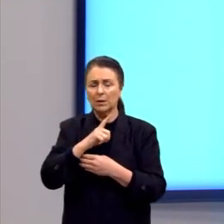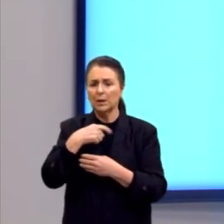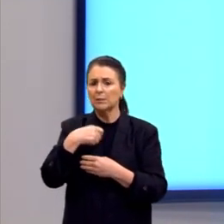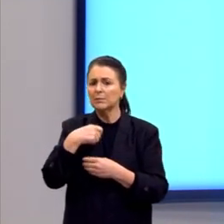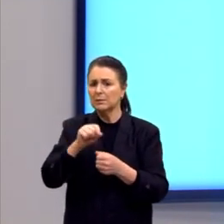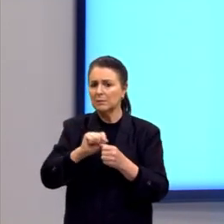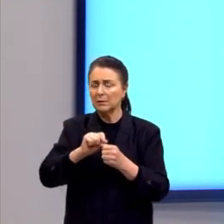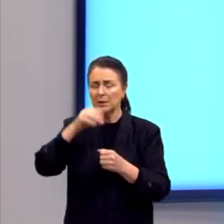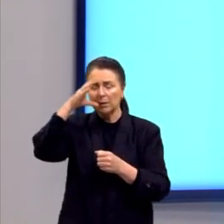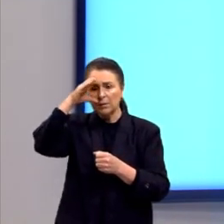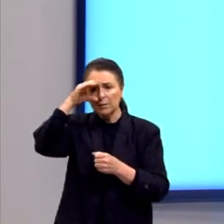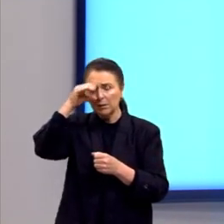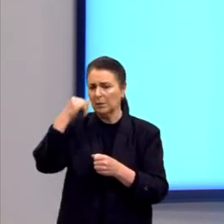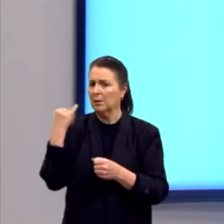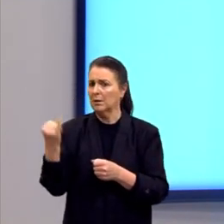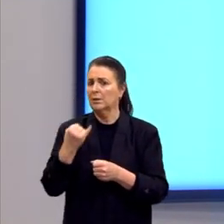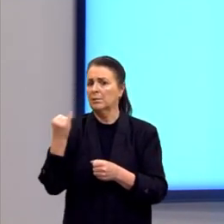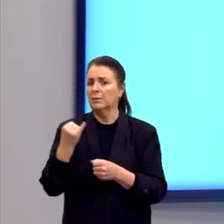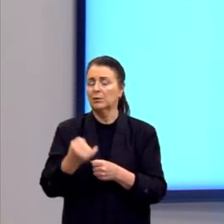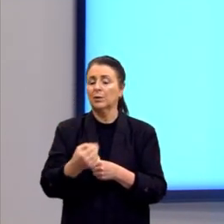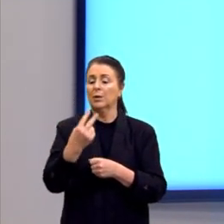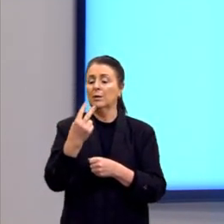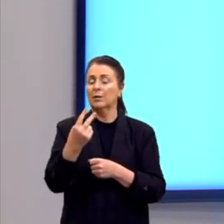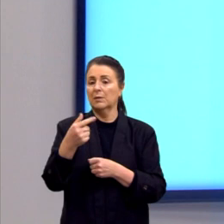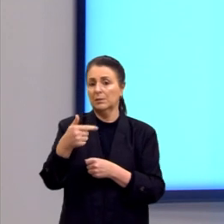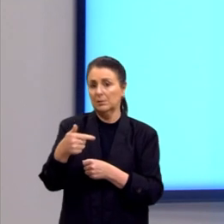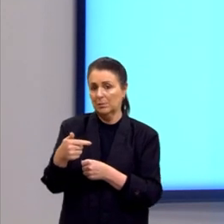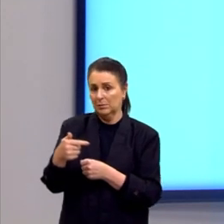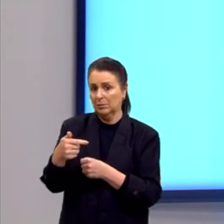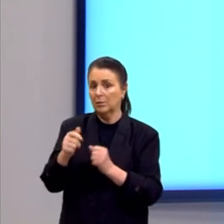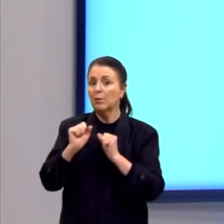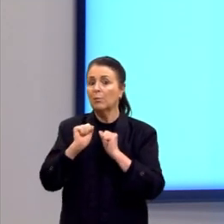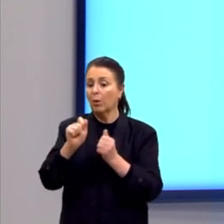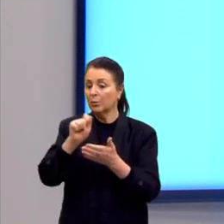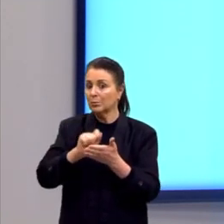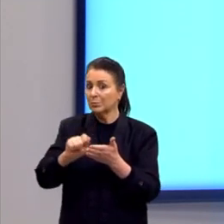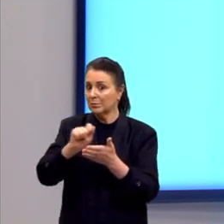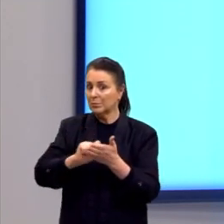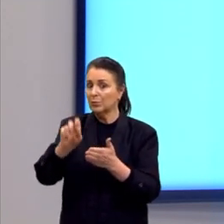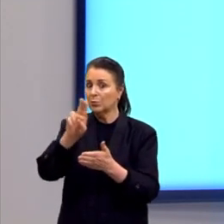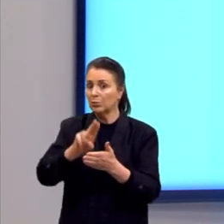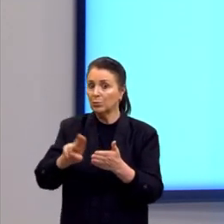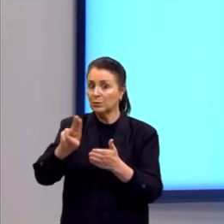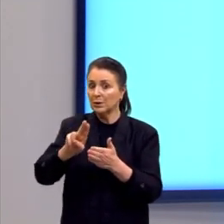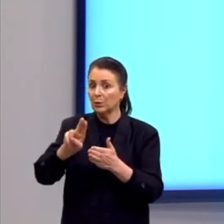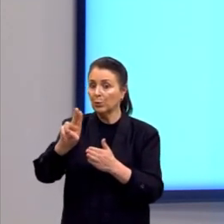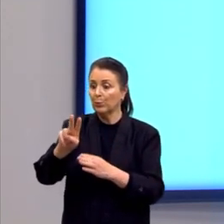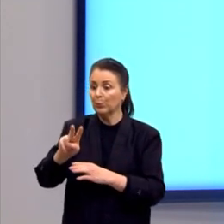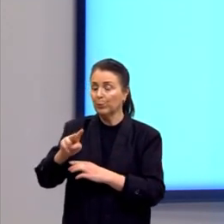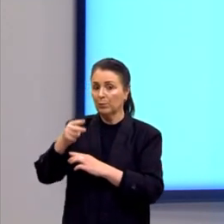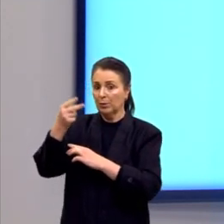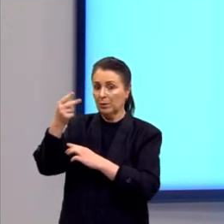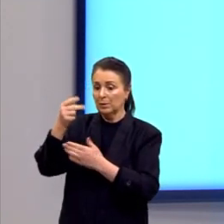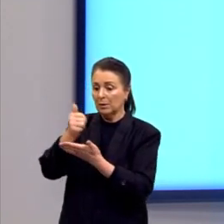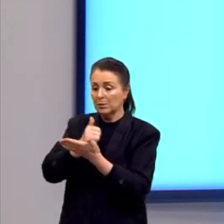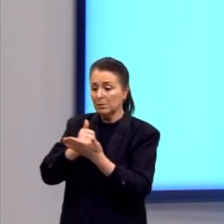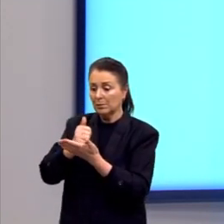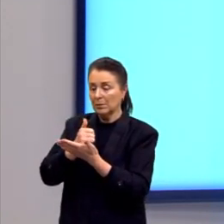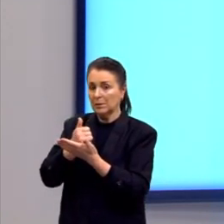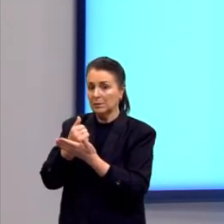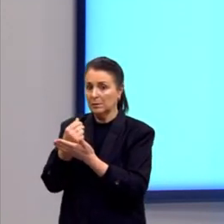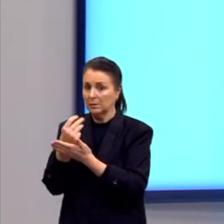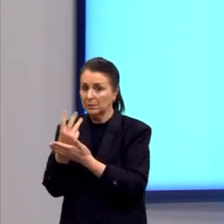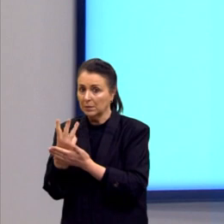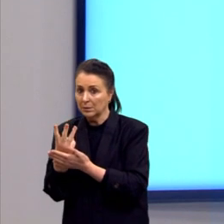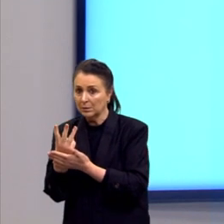precisamos observarão o 27 eu posso escrever utilizando potência de base e três